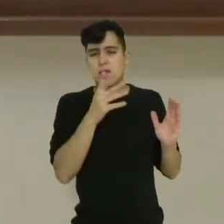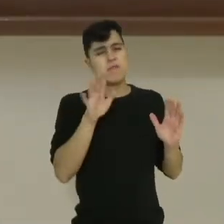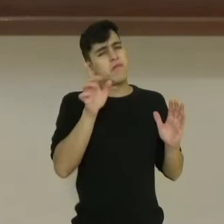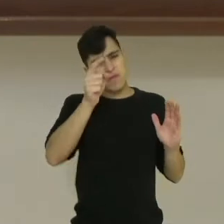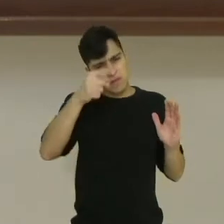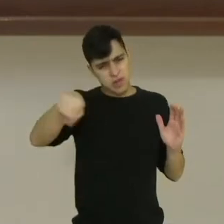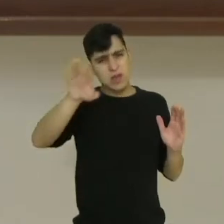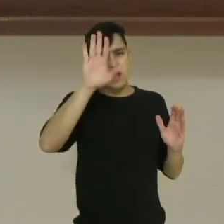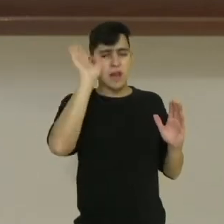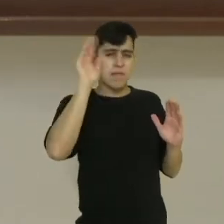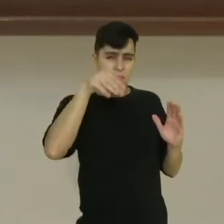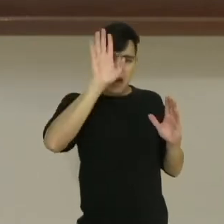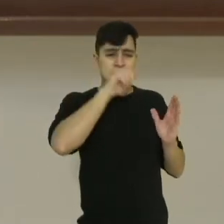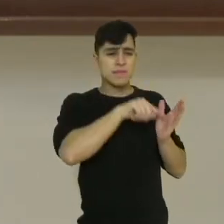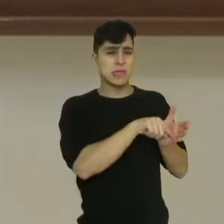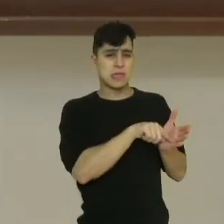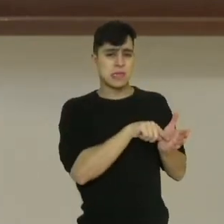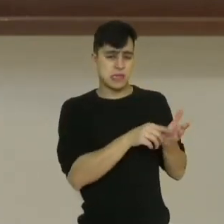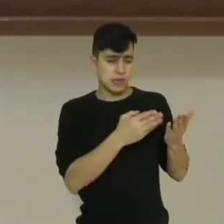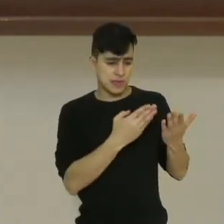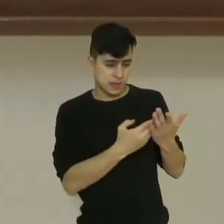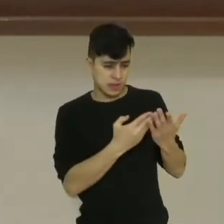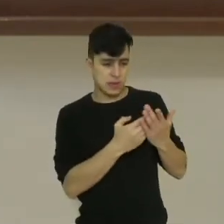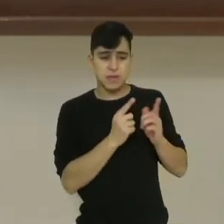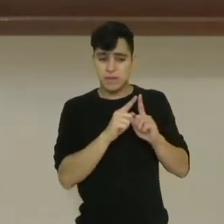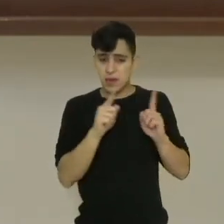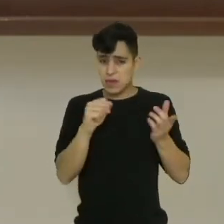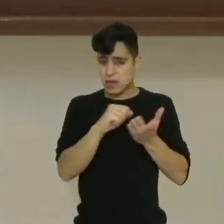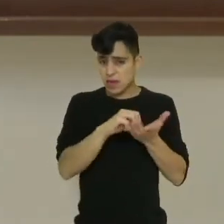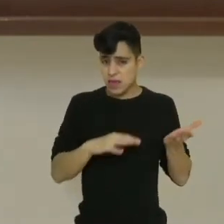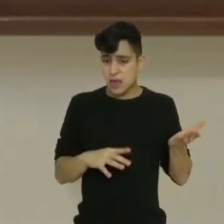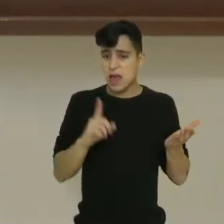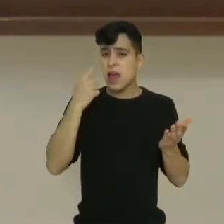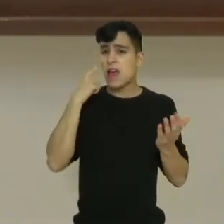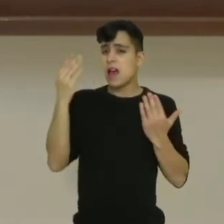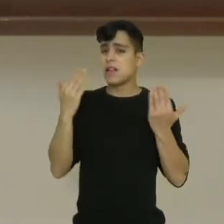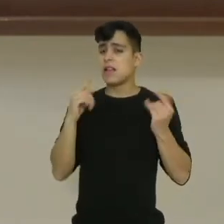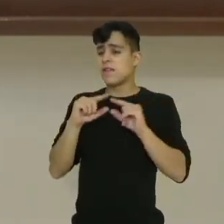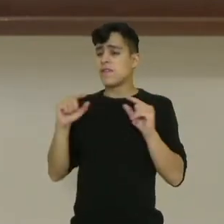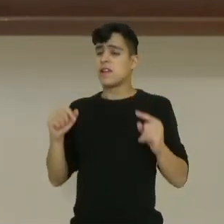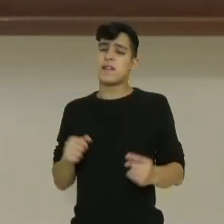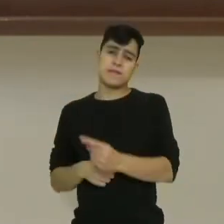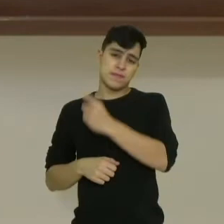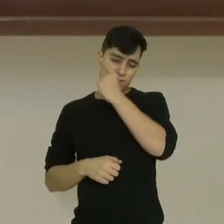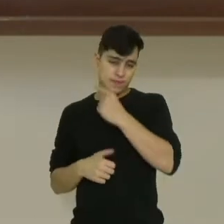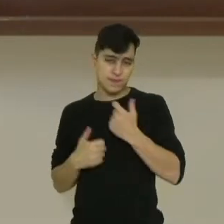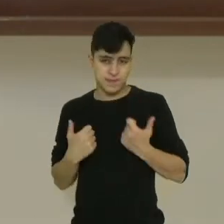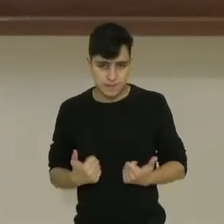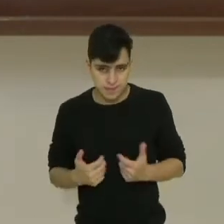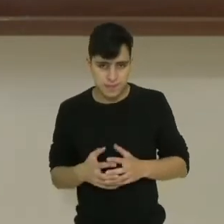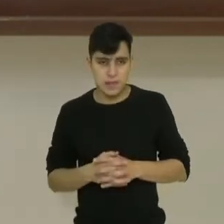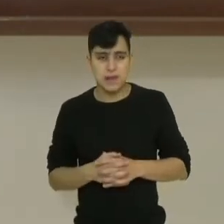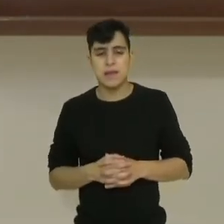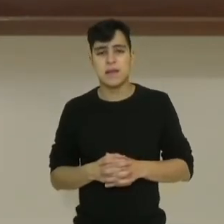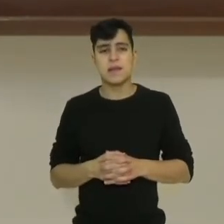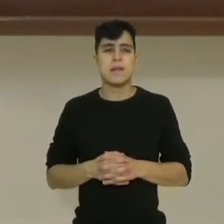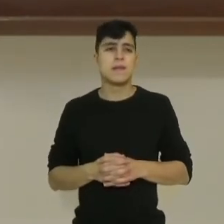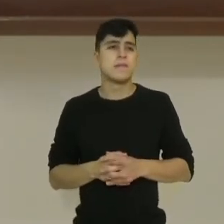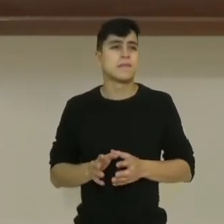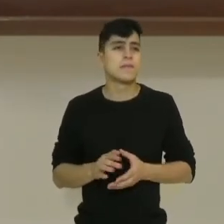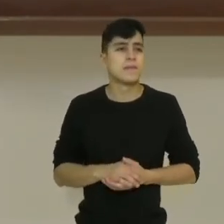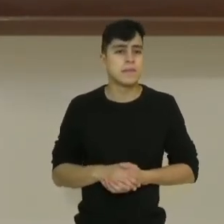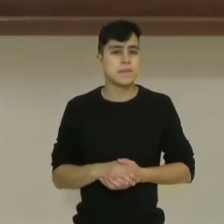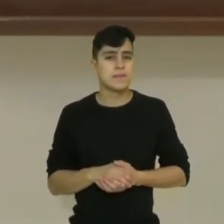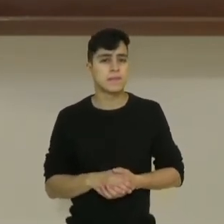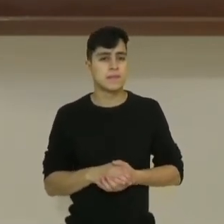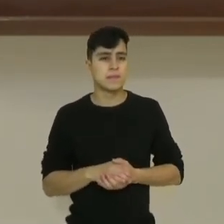mais aprofundada, mas o quesito da atividade era análise da questão da frase, então está de acordo.